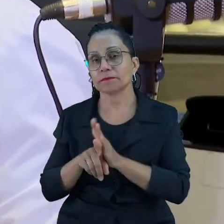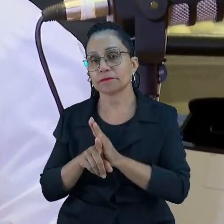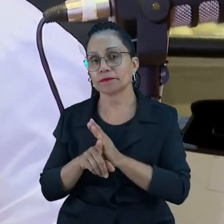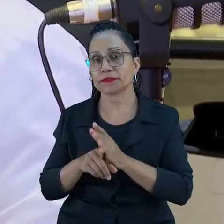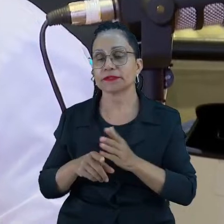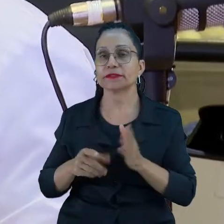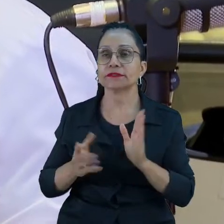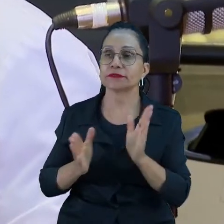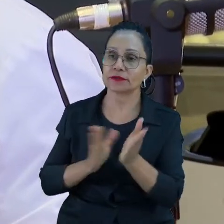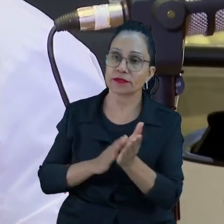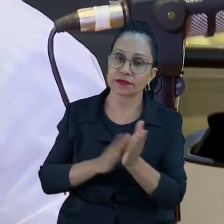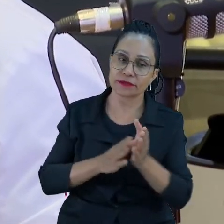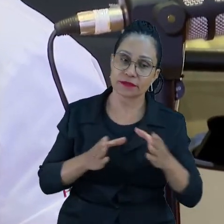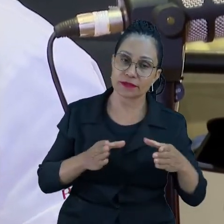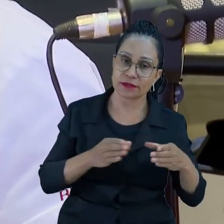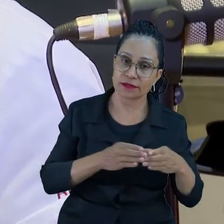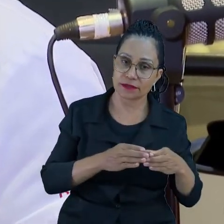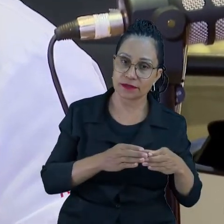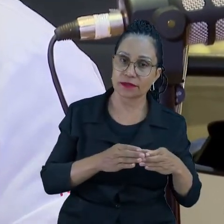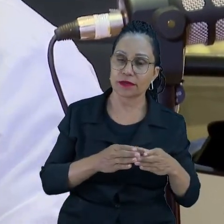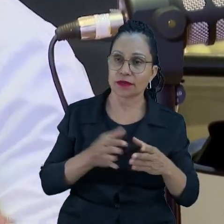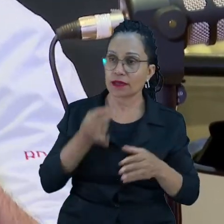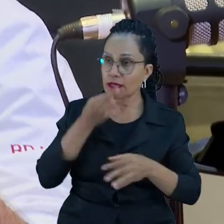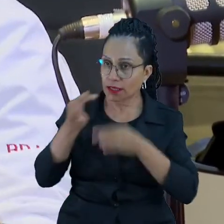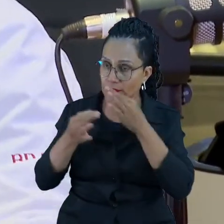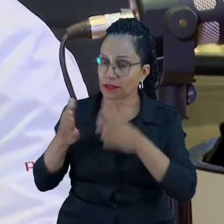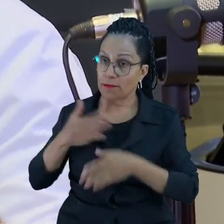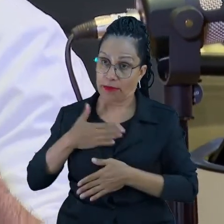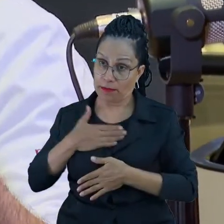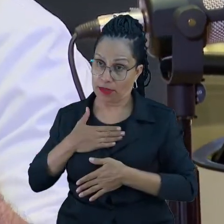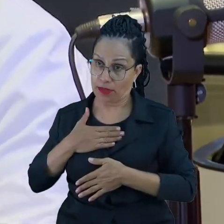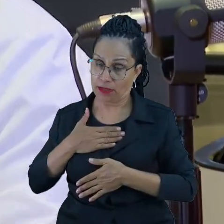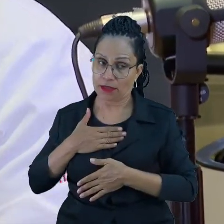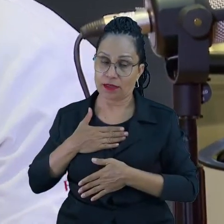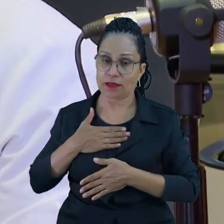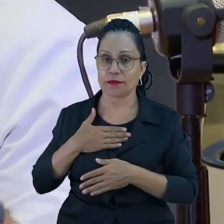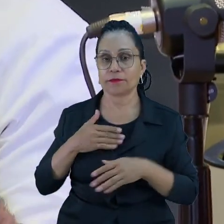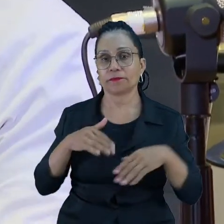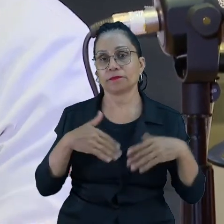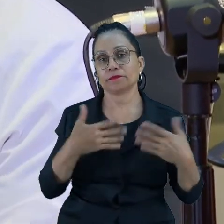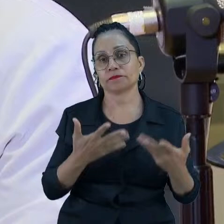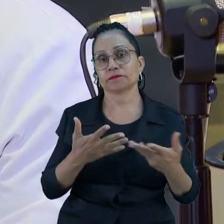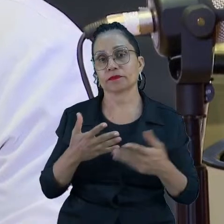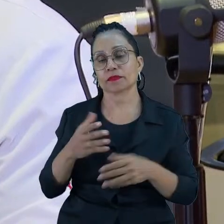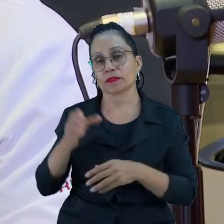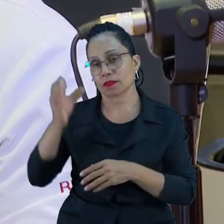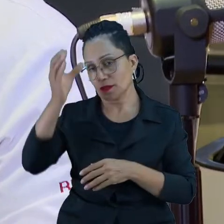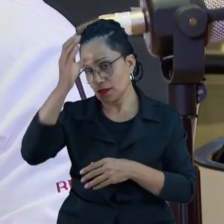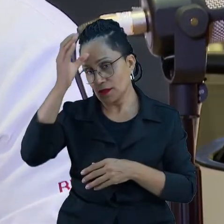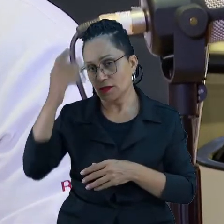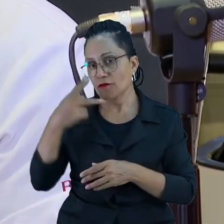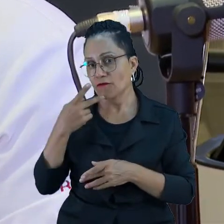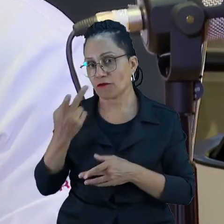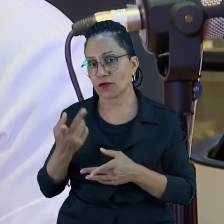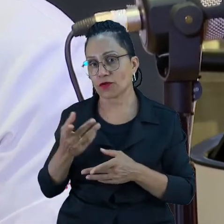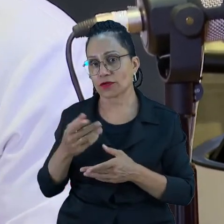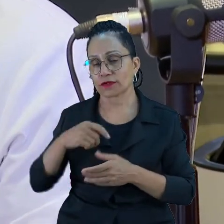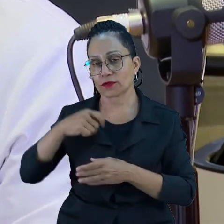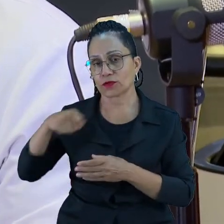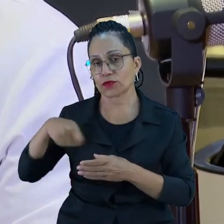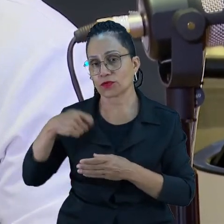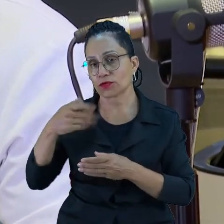para a equipe e a crítica é para mim, pode falar. E a cliente me chamou, pediu para eu ir na mesa, começou a falar da comida. E aí